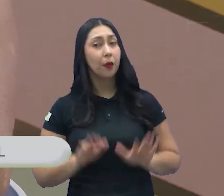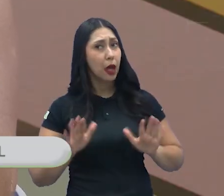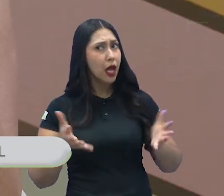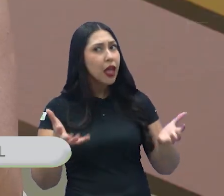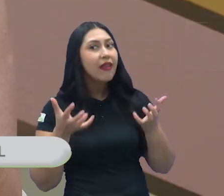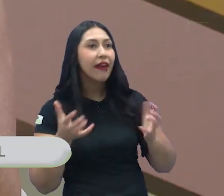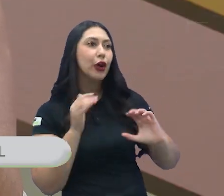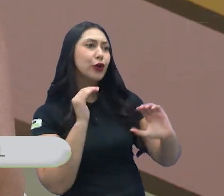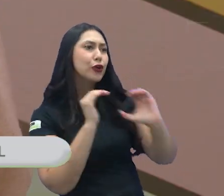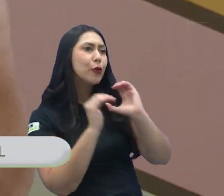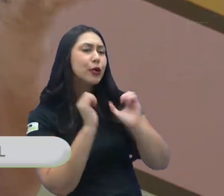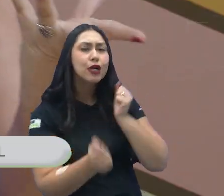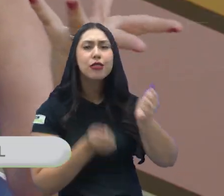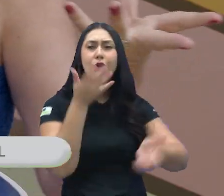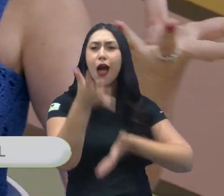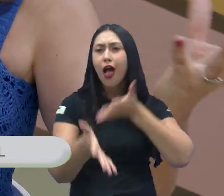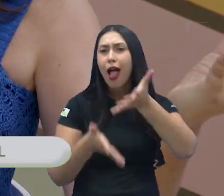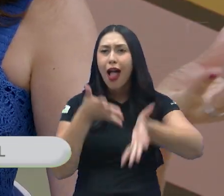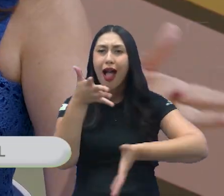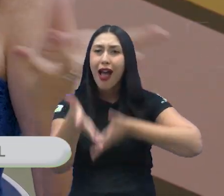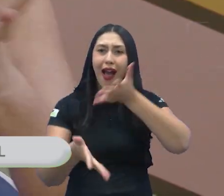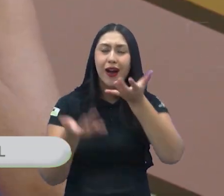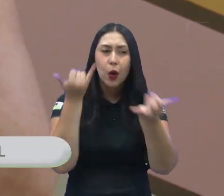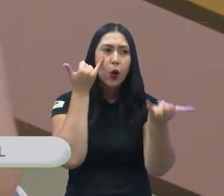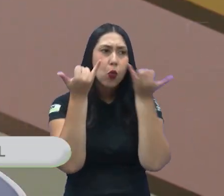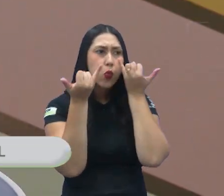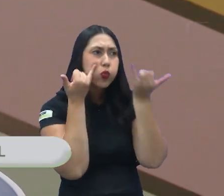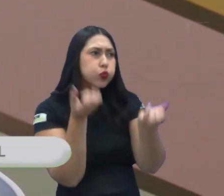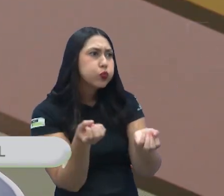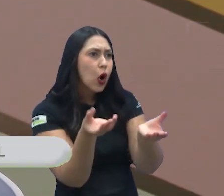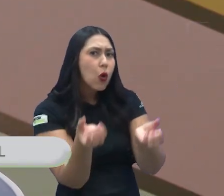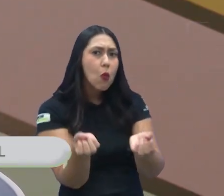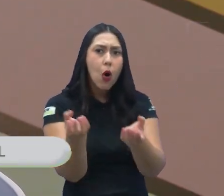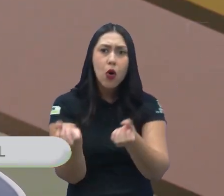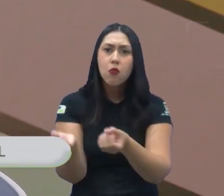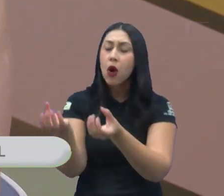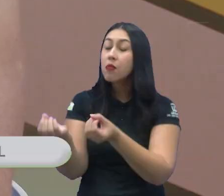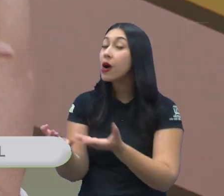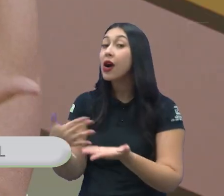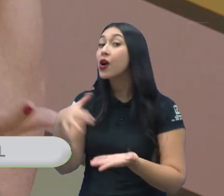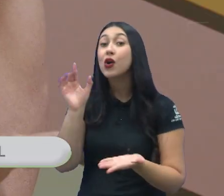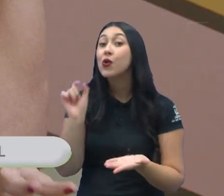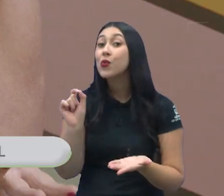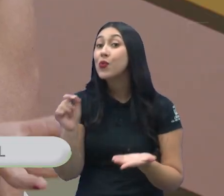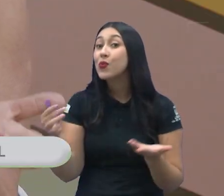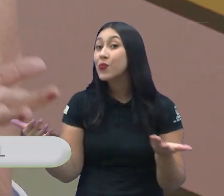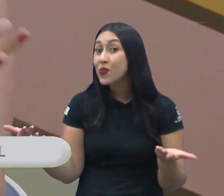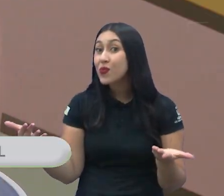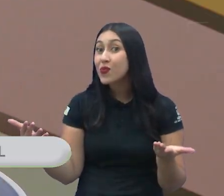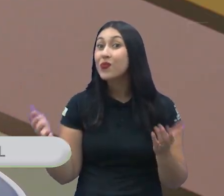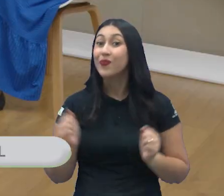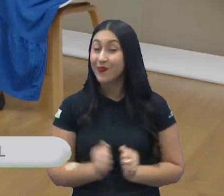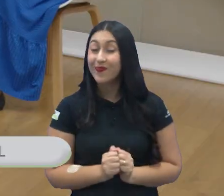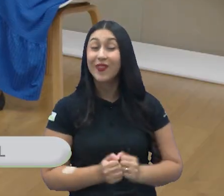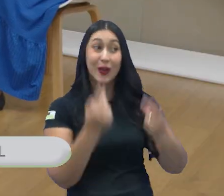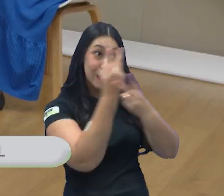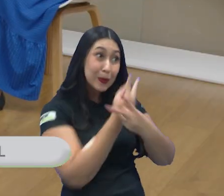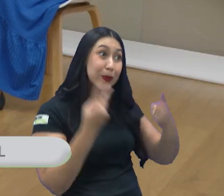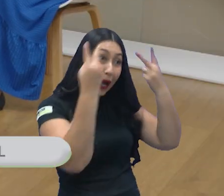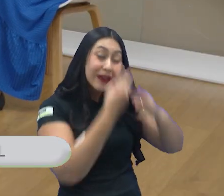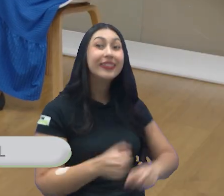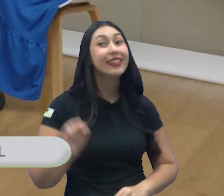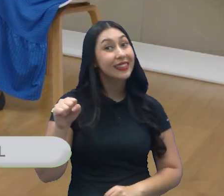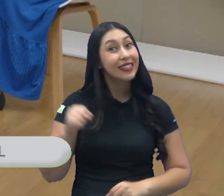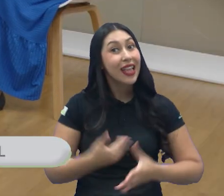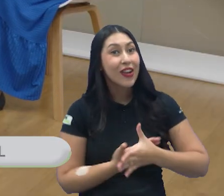comunicação, que leve as informações de um lado para o outro. Qual temperamento será? Sanguíneo? Sanguíneo, né? A borboletinha que faz